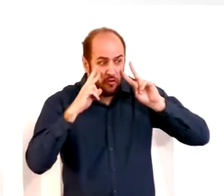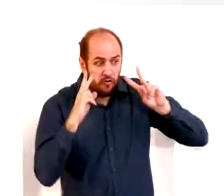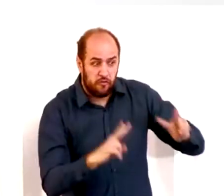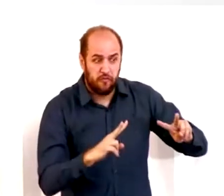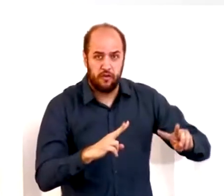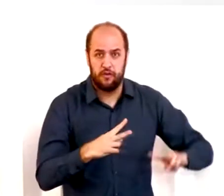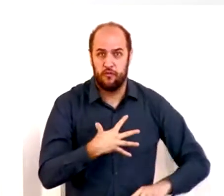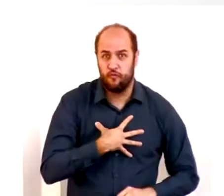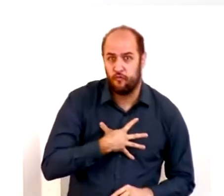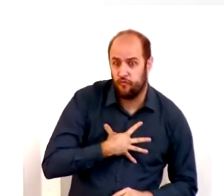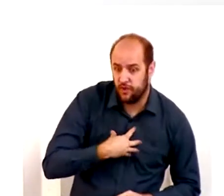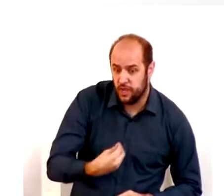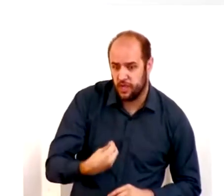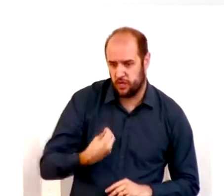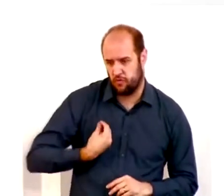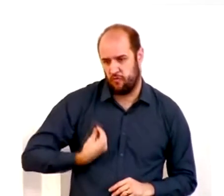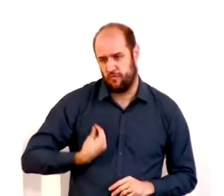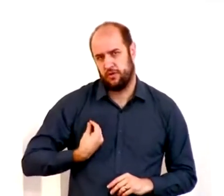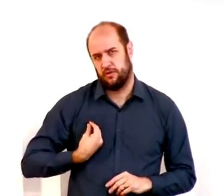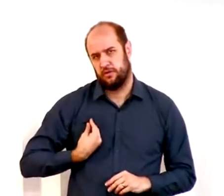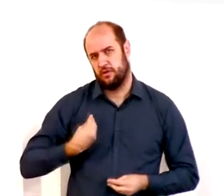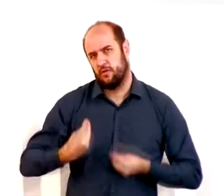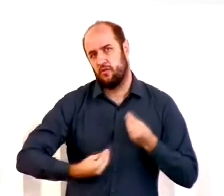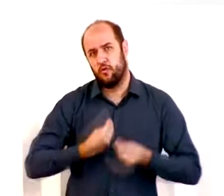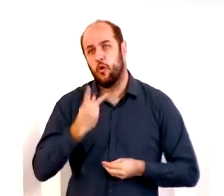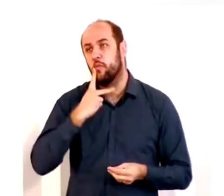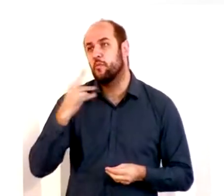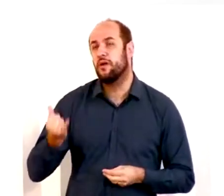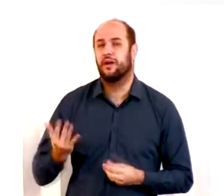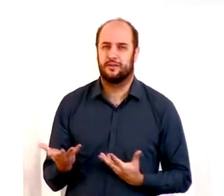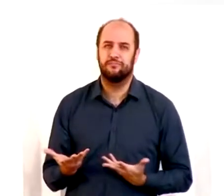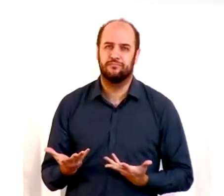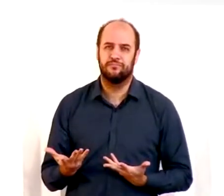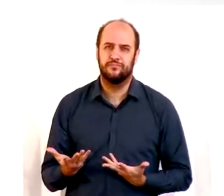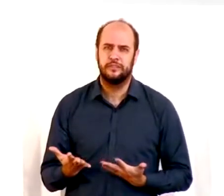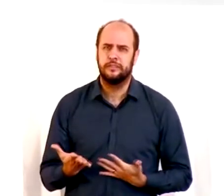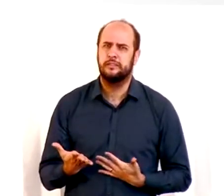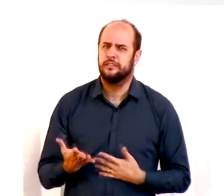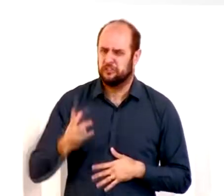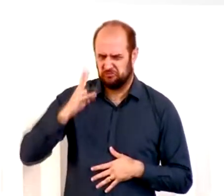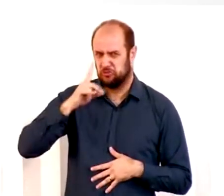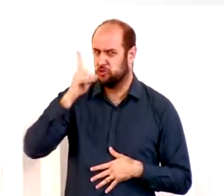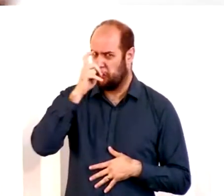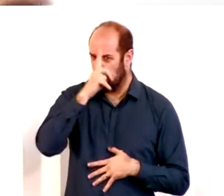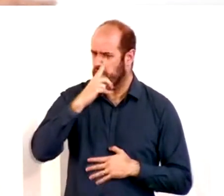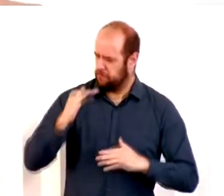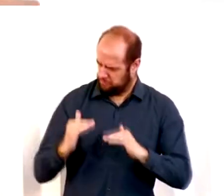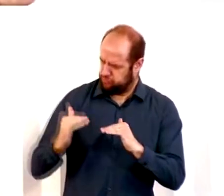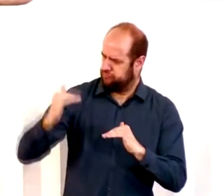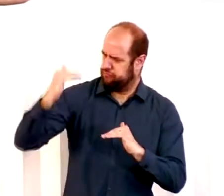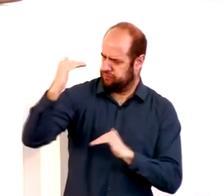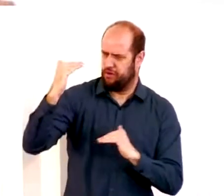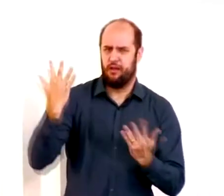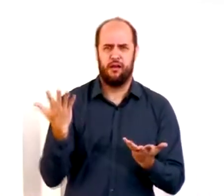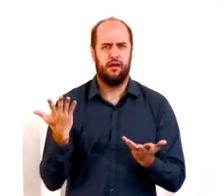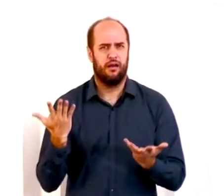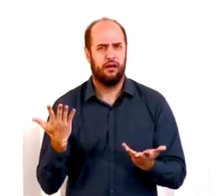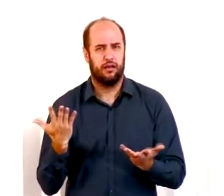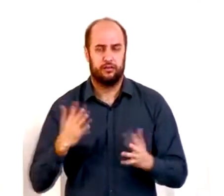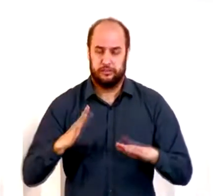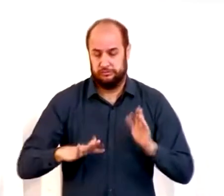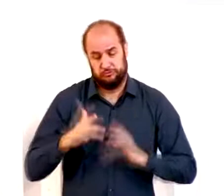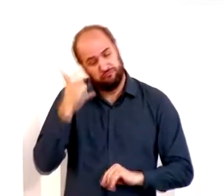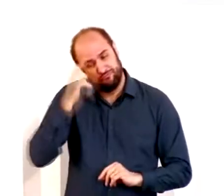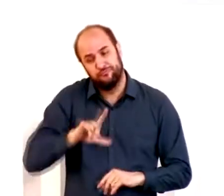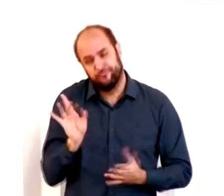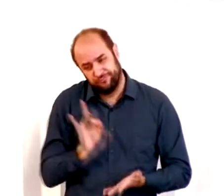vida dos filhos como ele é. Então é uma régua altíssima aqui. Nem sempre possível,